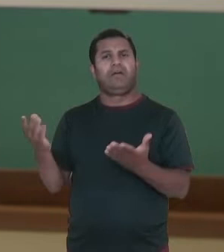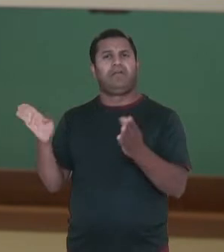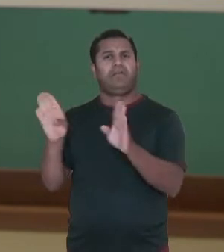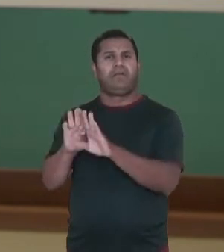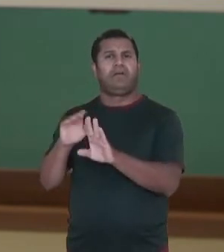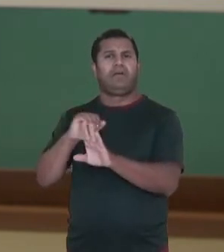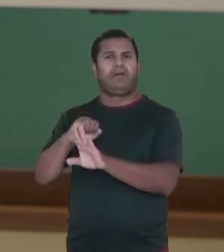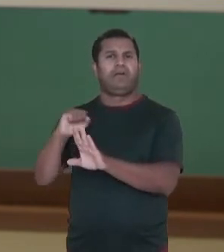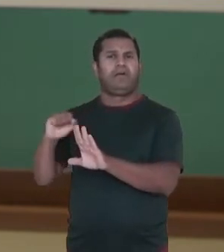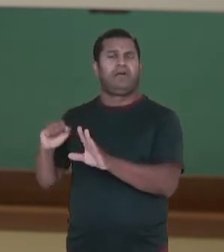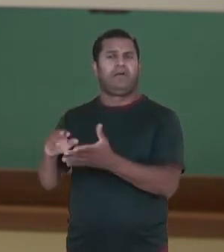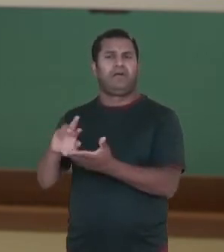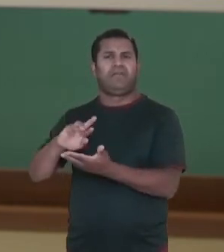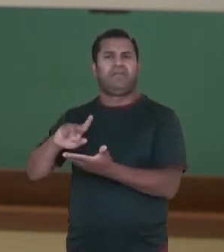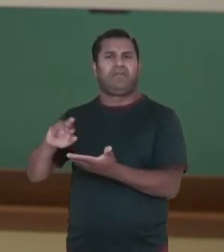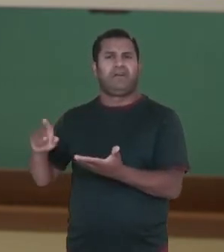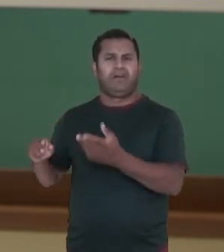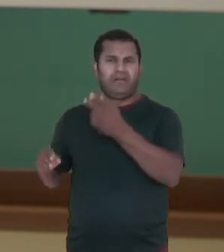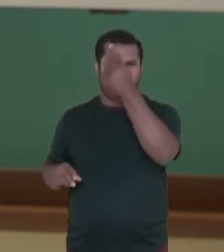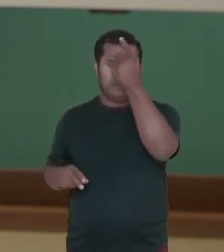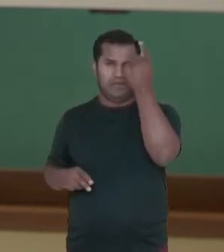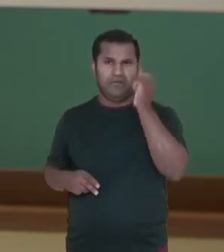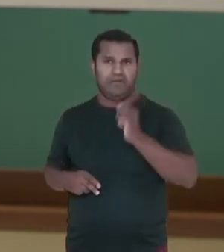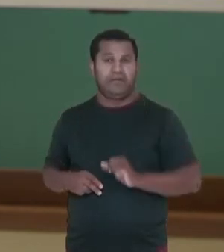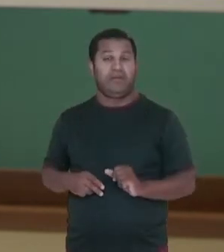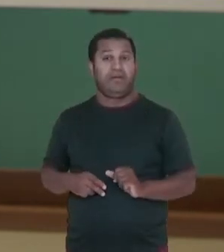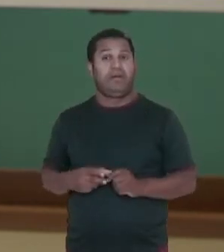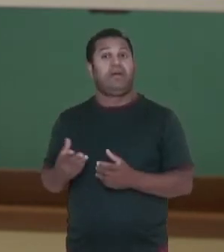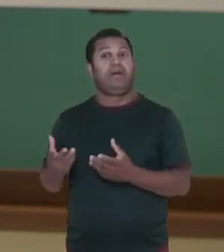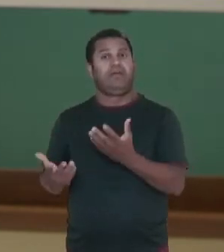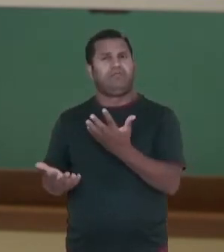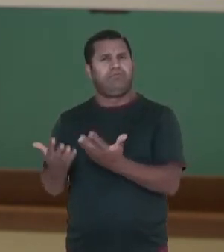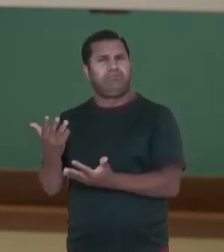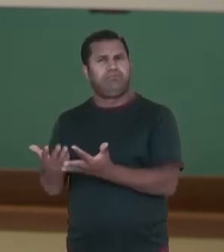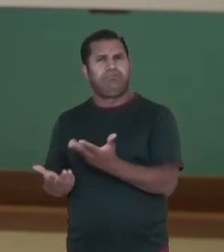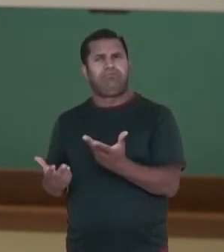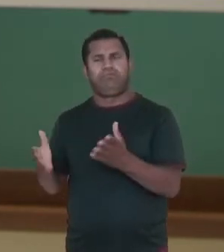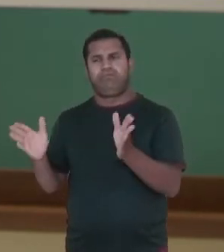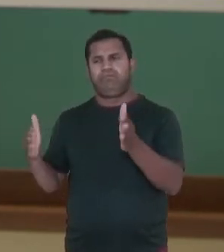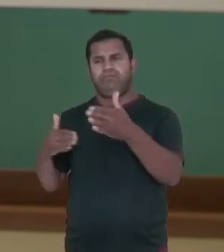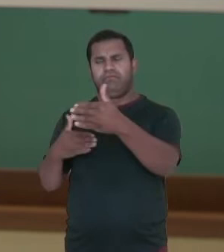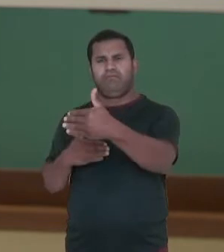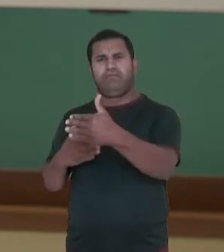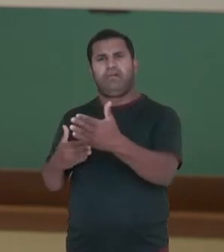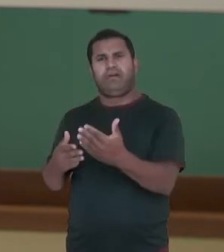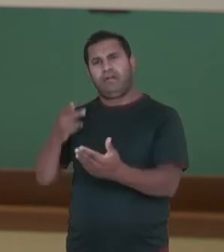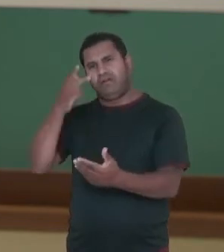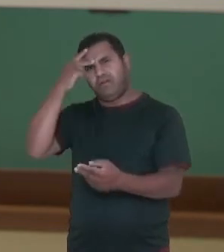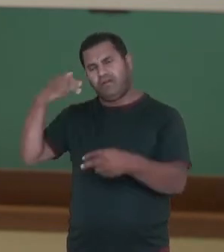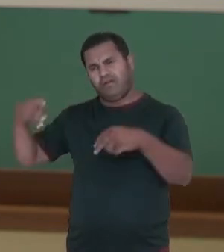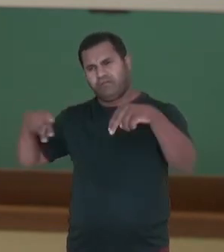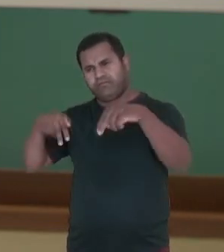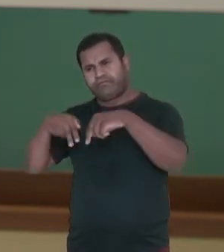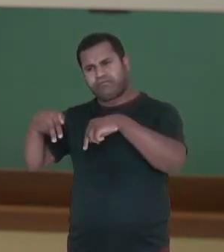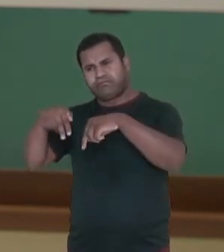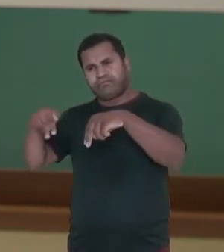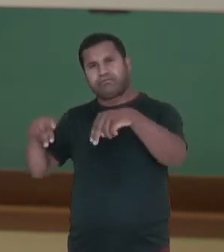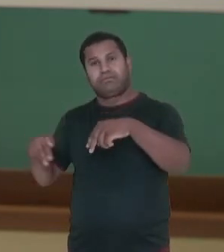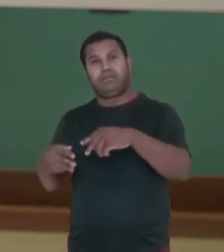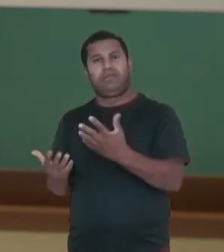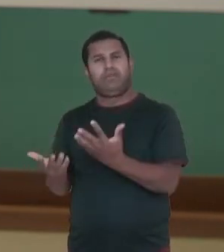não considerava como puro. Então, esterilizou-se, eliminou esses indivíduos, né? Então, por isso que